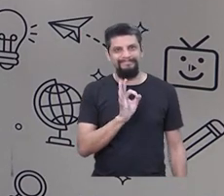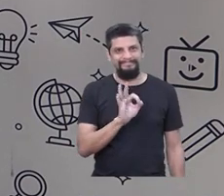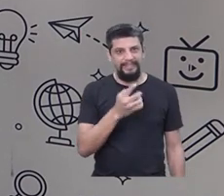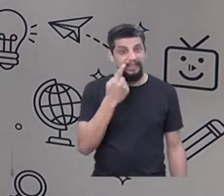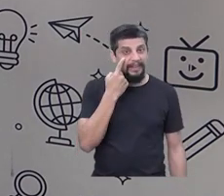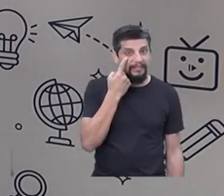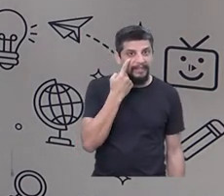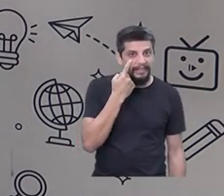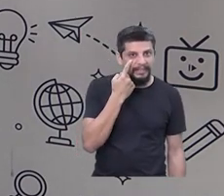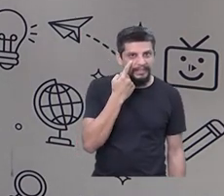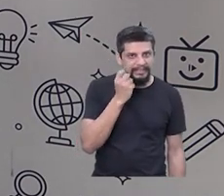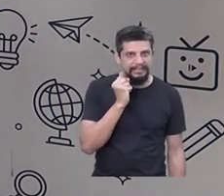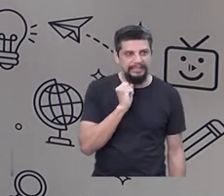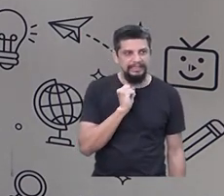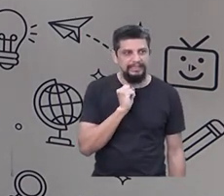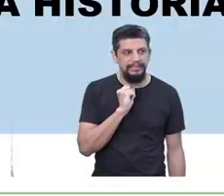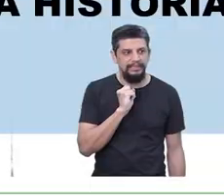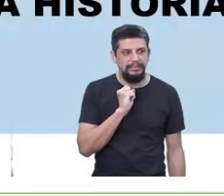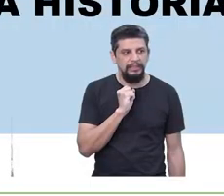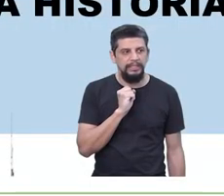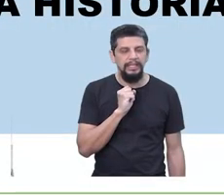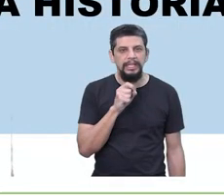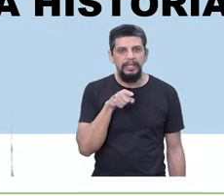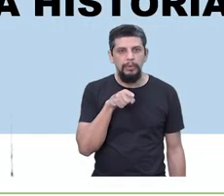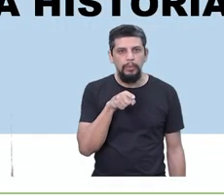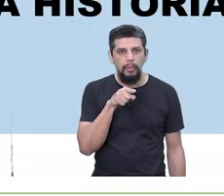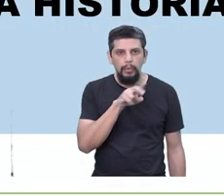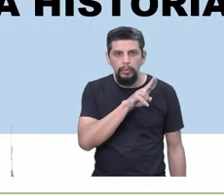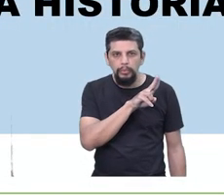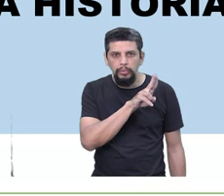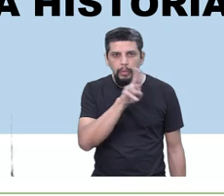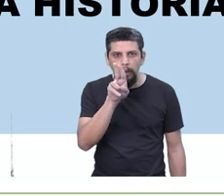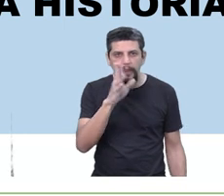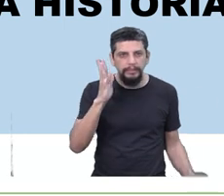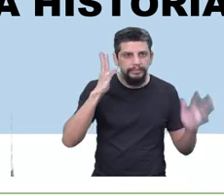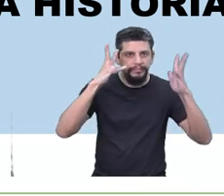Ah, quero ver, hein? Cite o nome de um